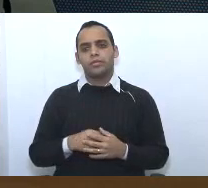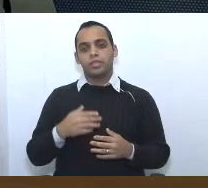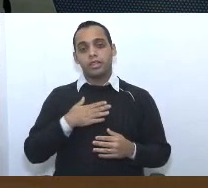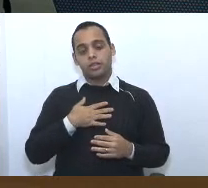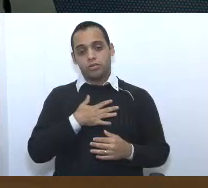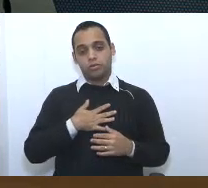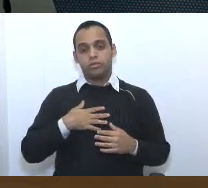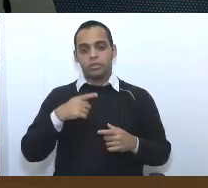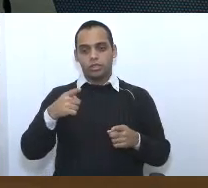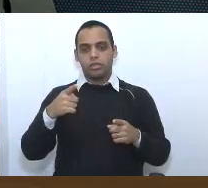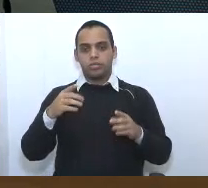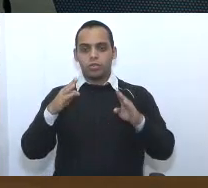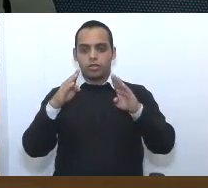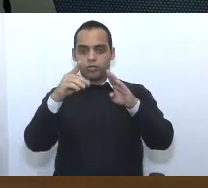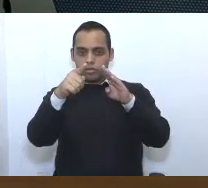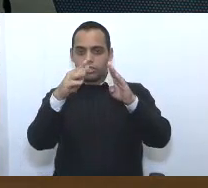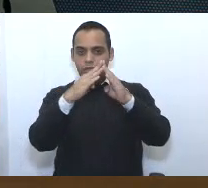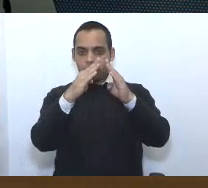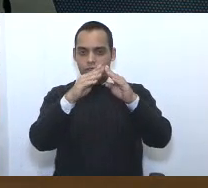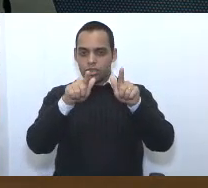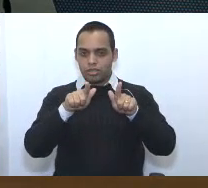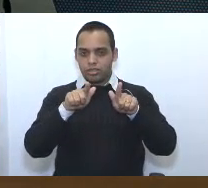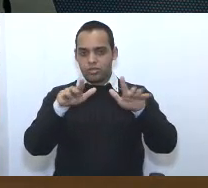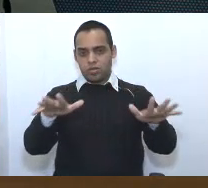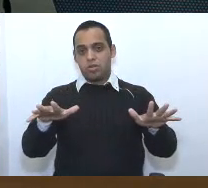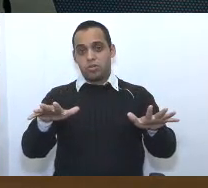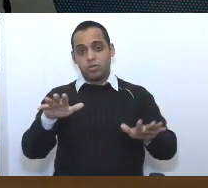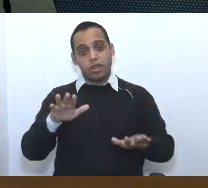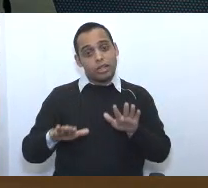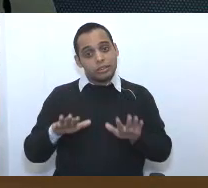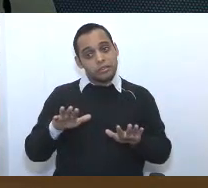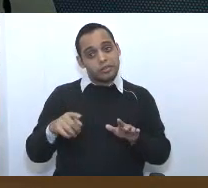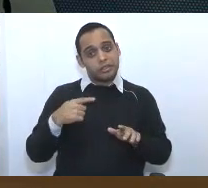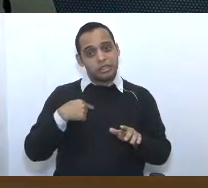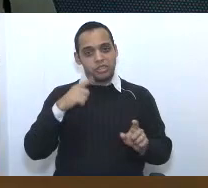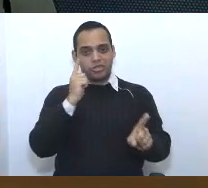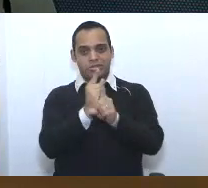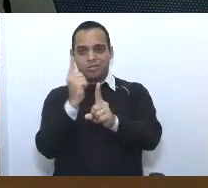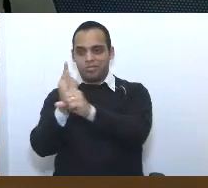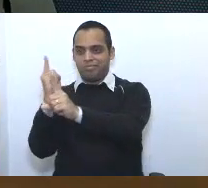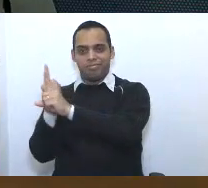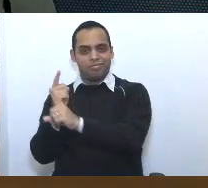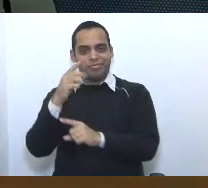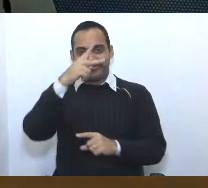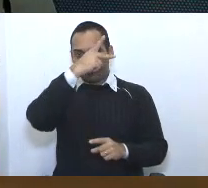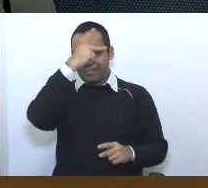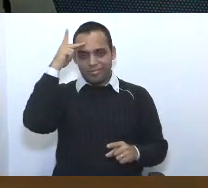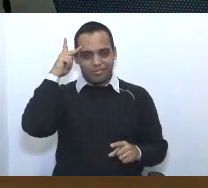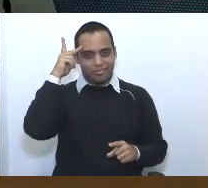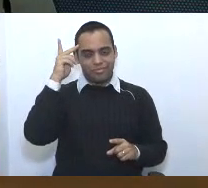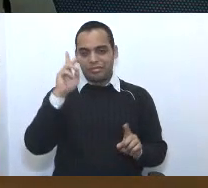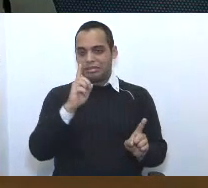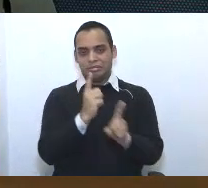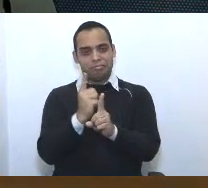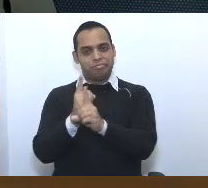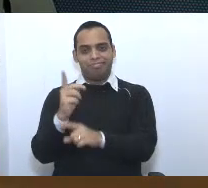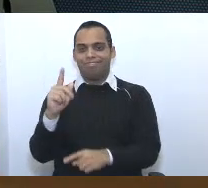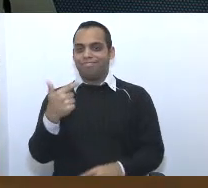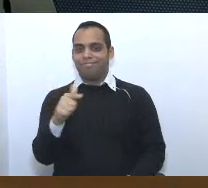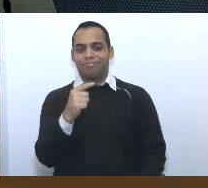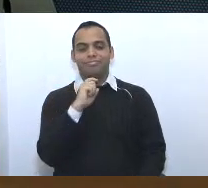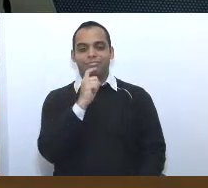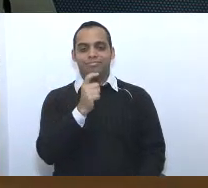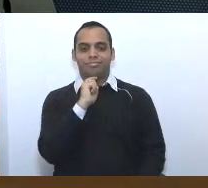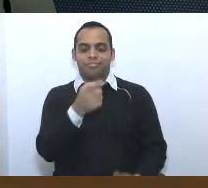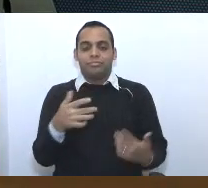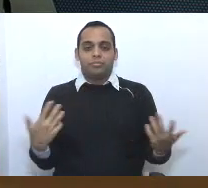embora morando em Guarulhos há tantos anos, de vez em quando a gente não encontra as pessoas. Eu queria parabenizar o vereador Guti pela sua